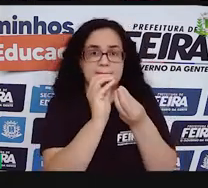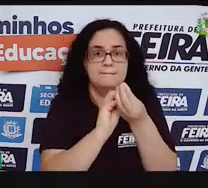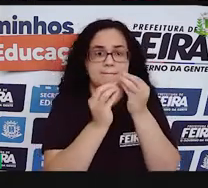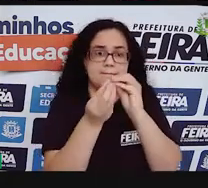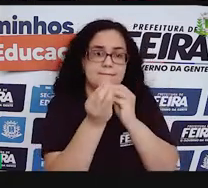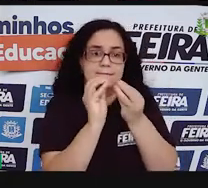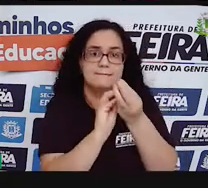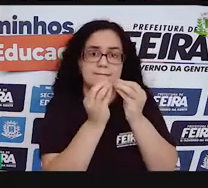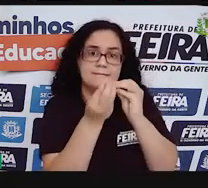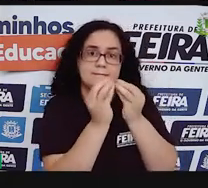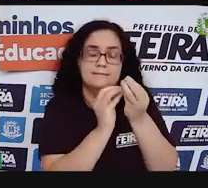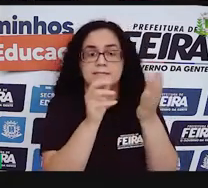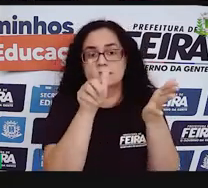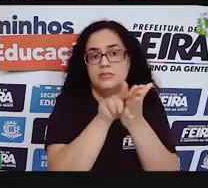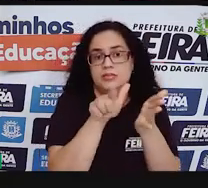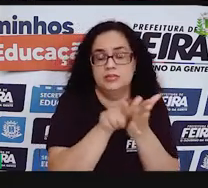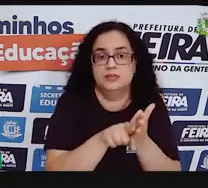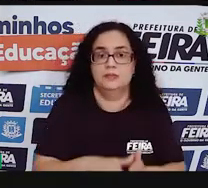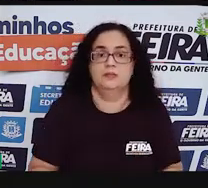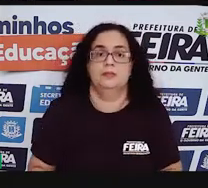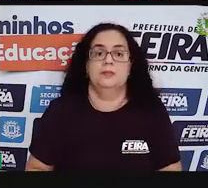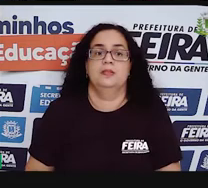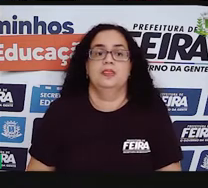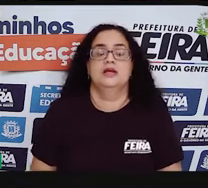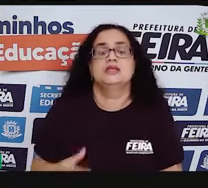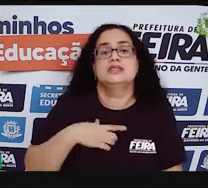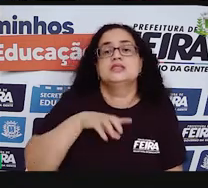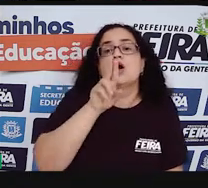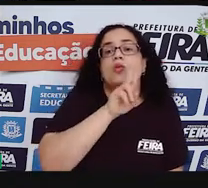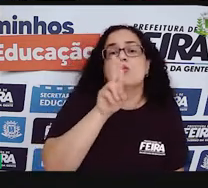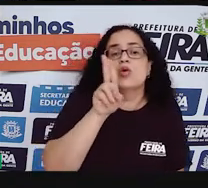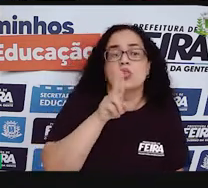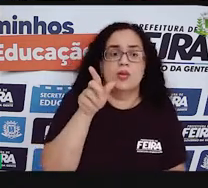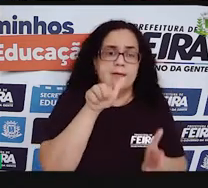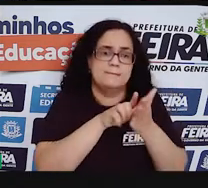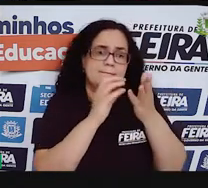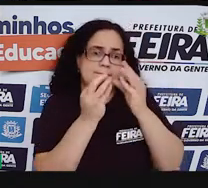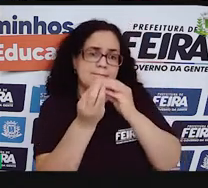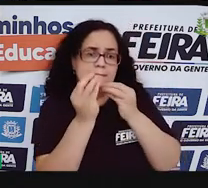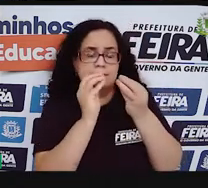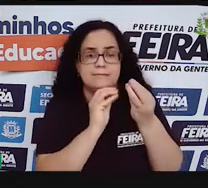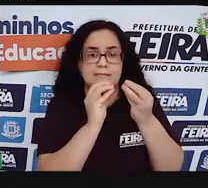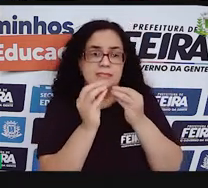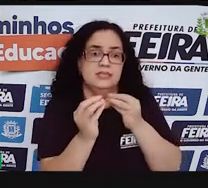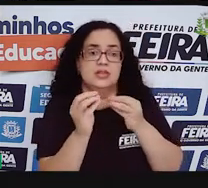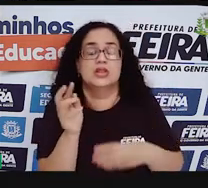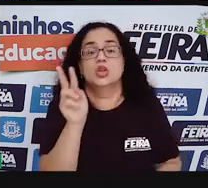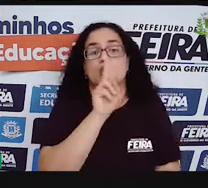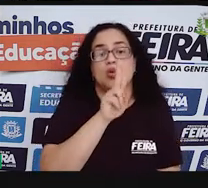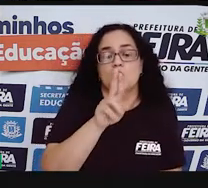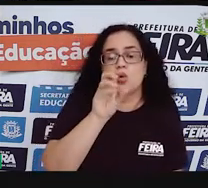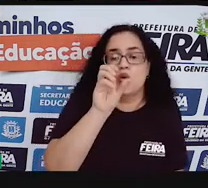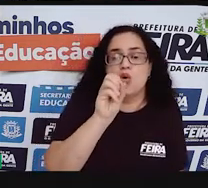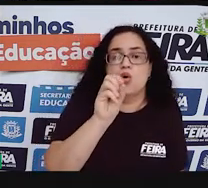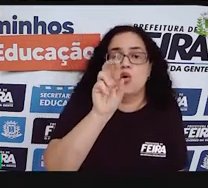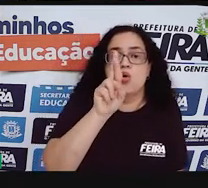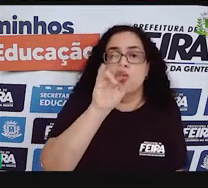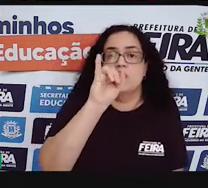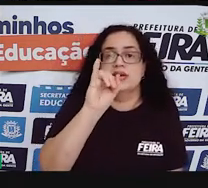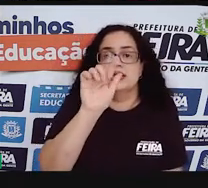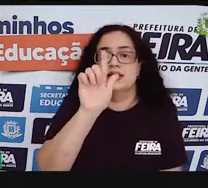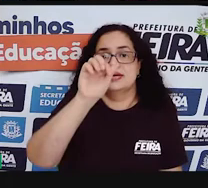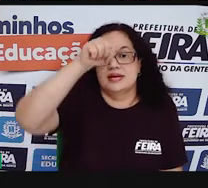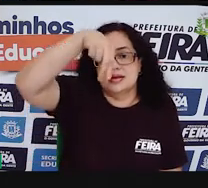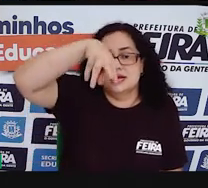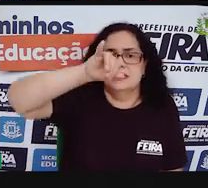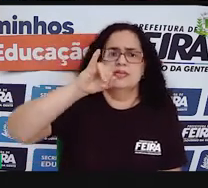como esta aí que a Pró está mostrando? Sabe o nome desse tipo aqui de dobradura? Este aí é um